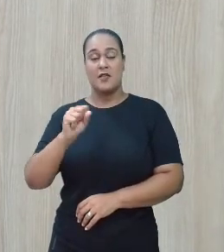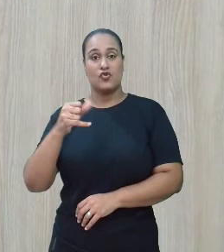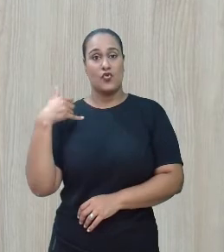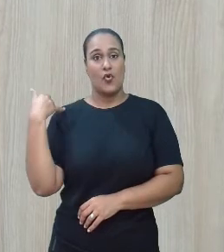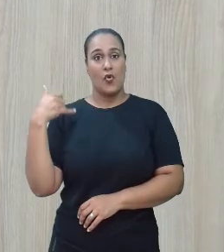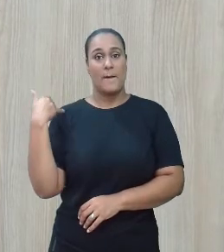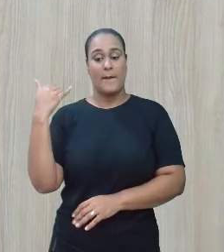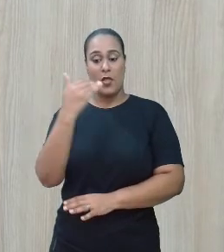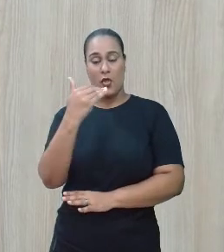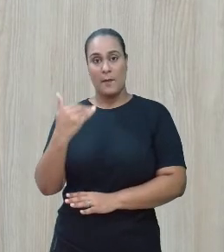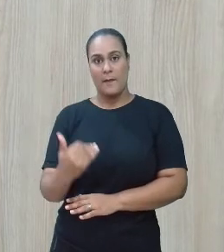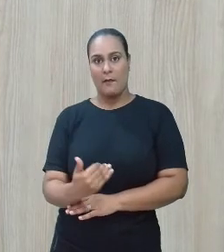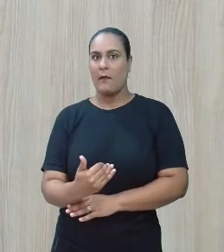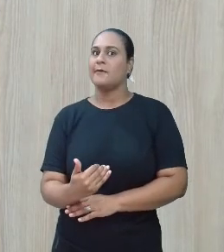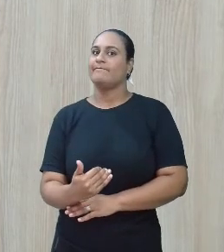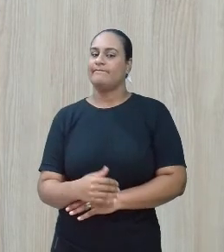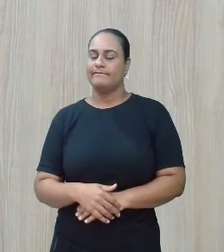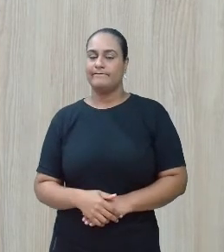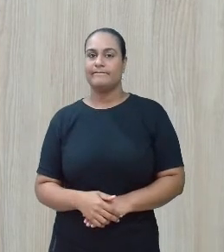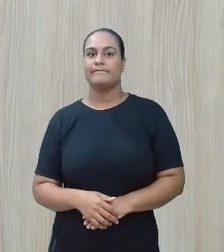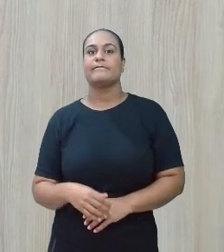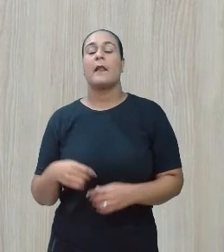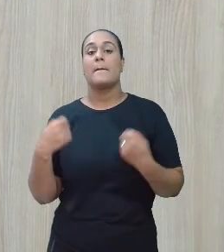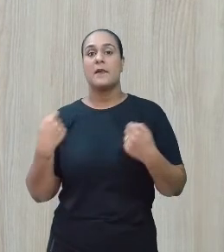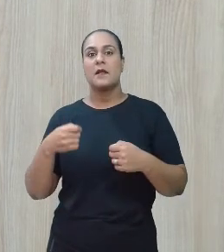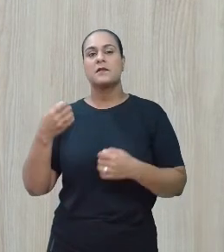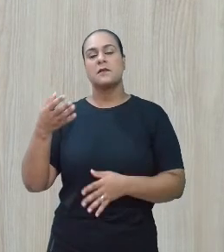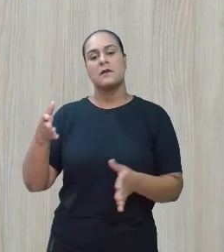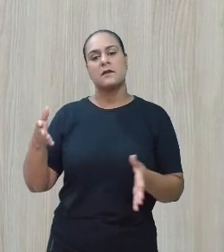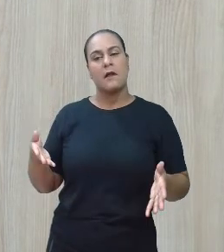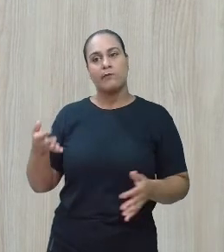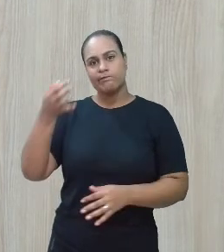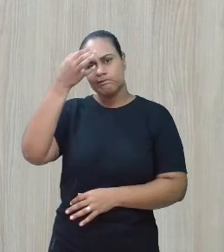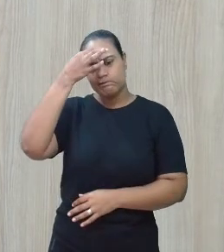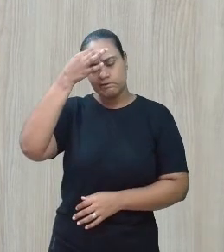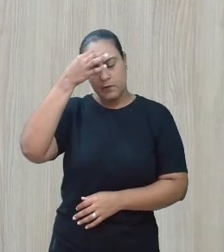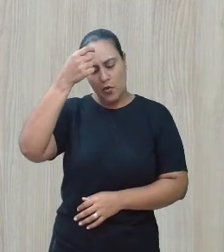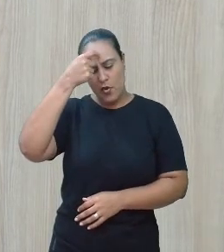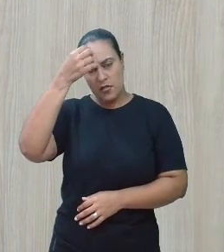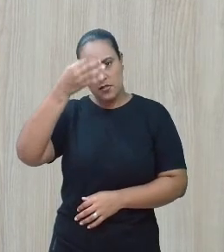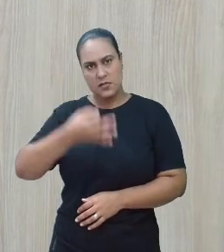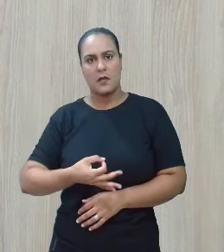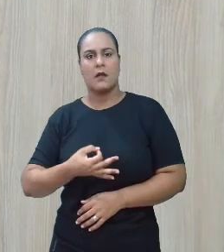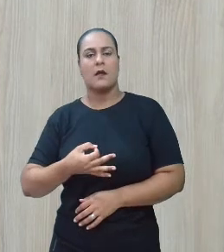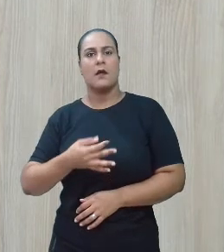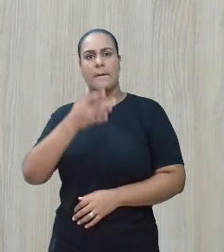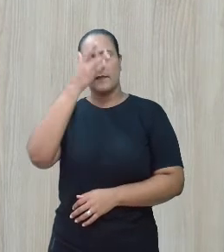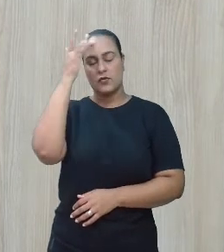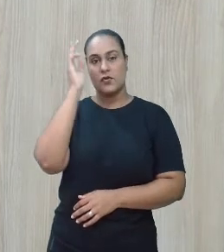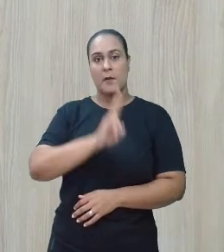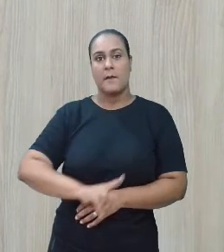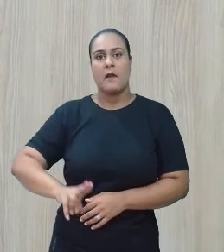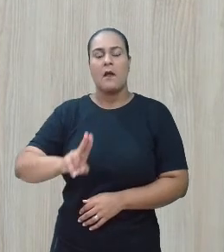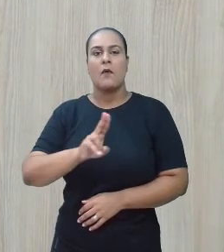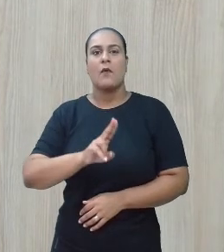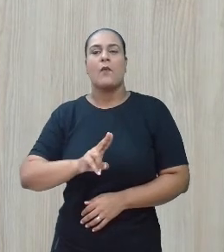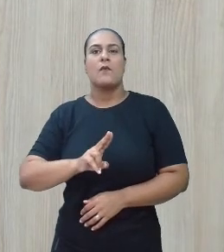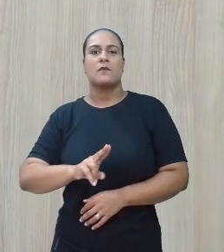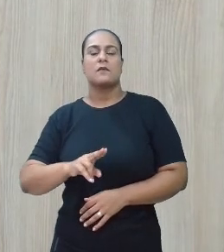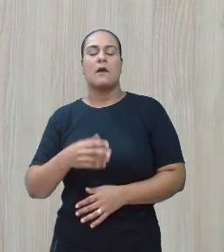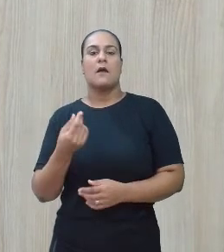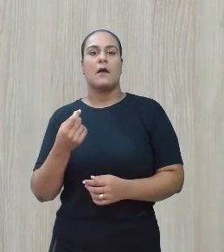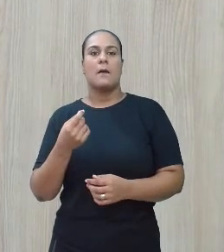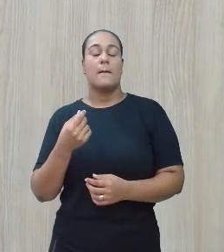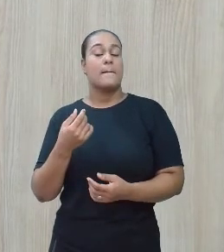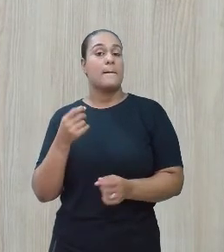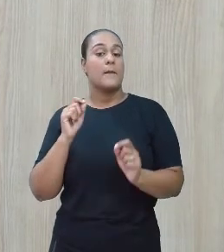uso. E aqui vamos conscientizar essas pessoas a ter uma alimentação saudável, rica em nutrientes, praticar exercícios físicos,